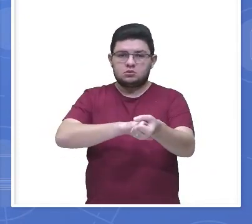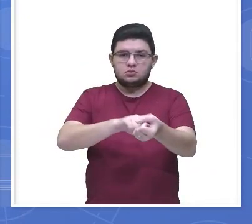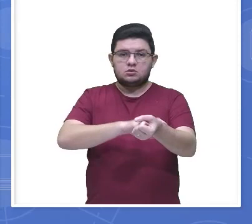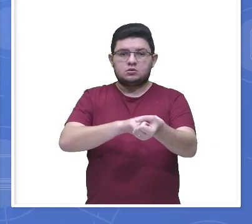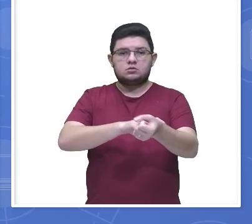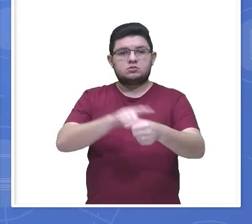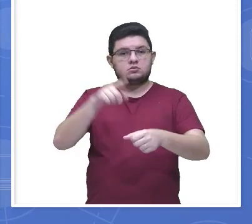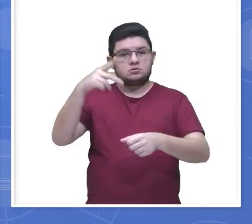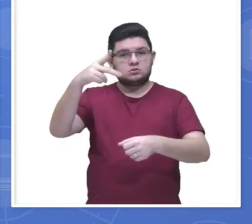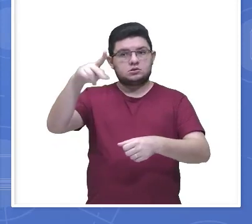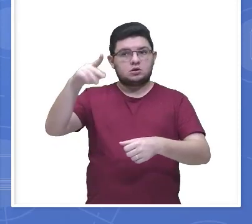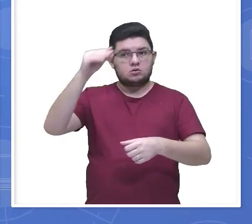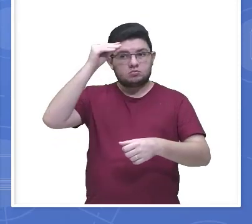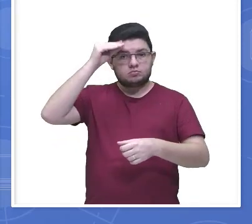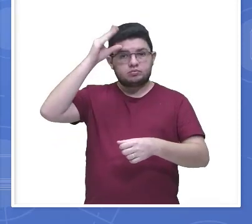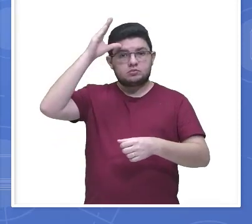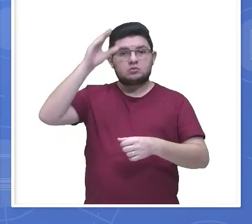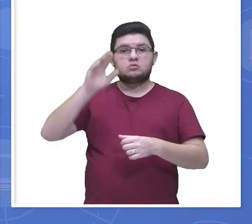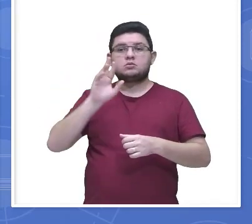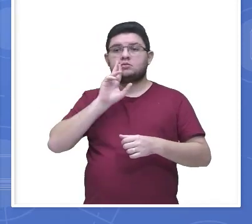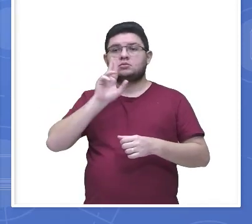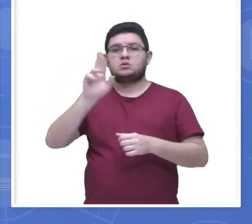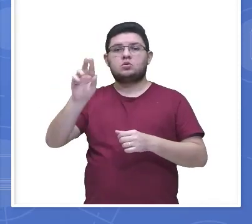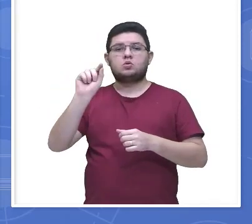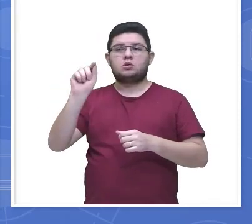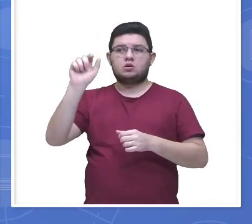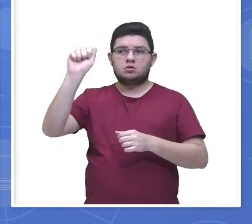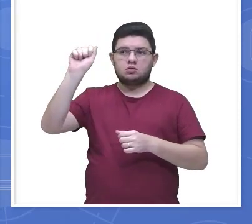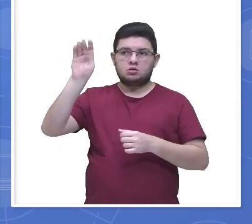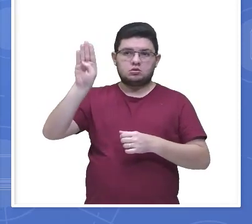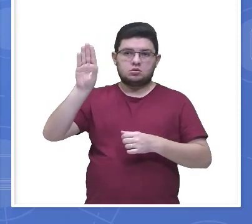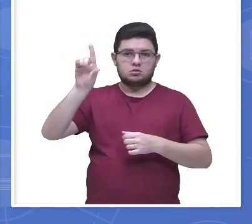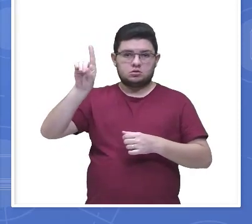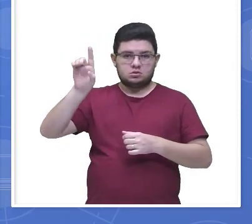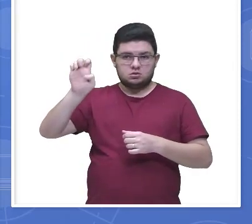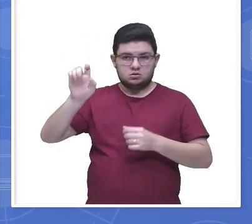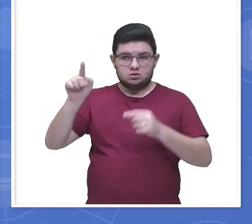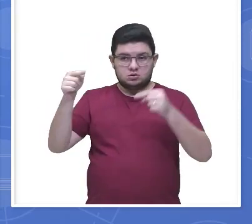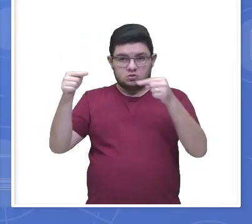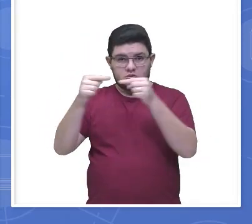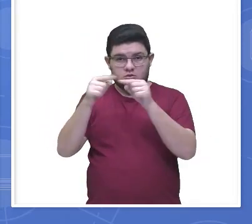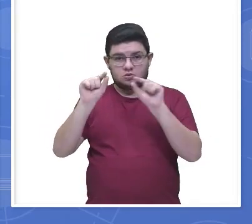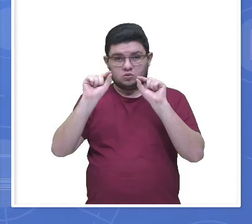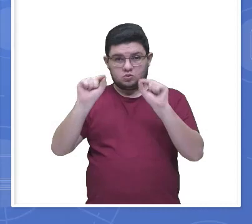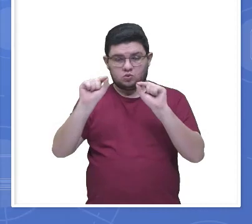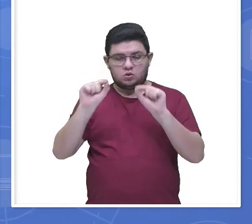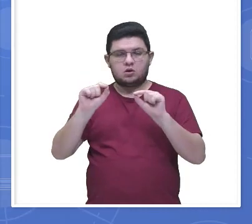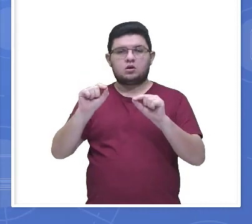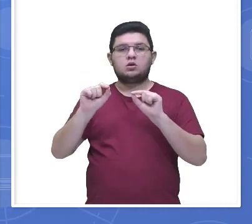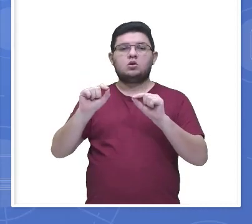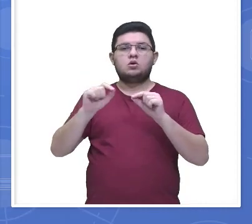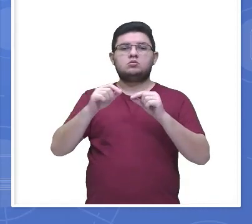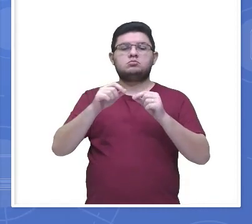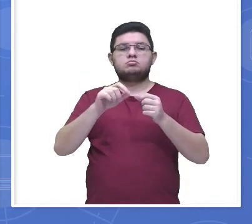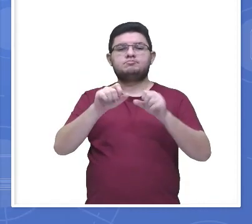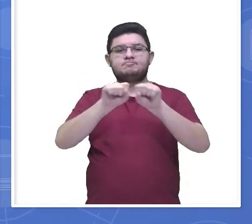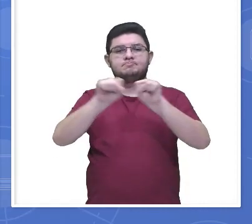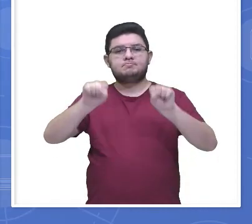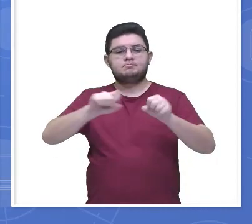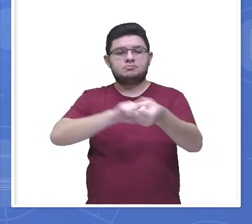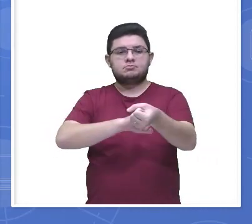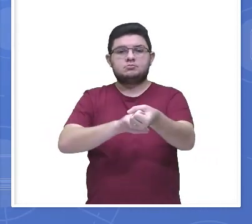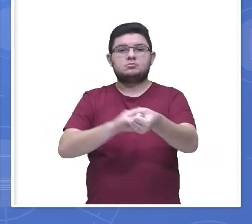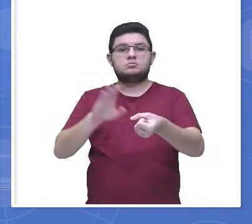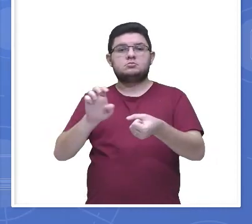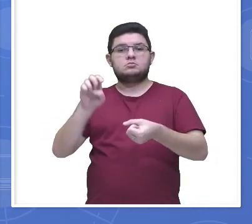no seu conhecimento, marque a alternativa que indica corretamente as partes do sistema nervoso central. Então nós temos aí alunos que colocaram algumas respostas